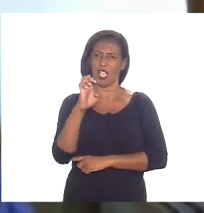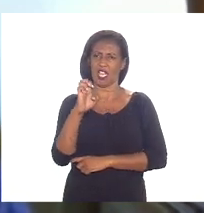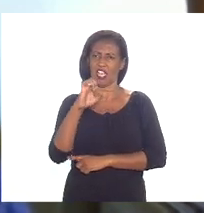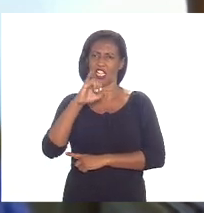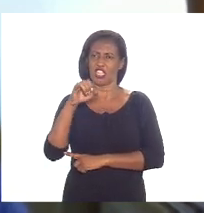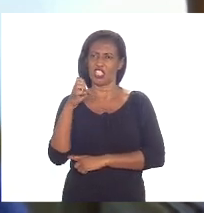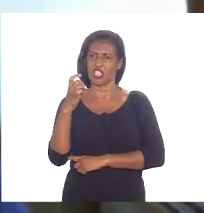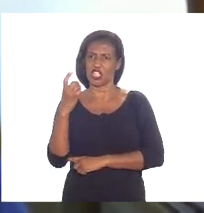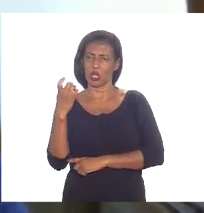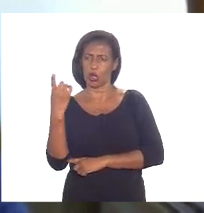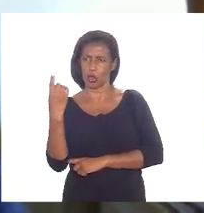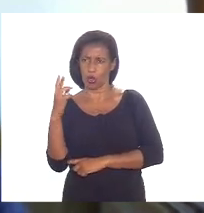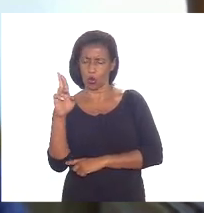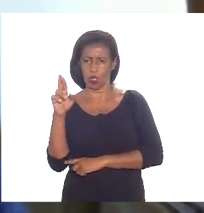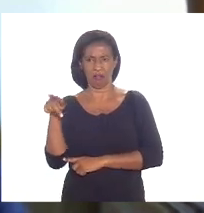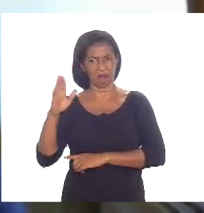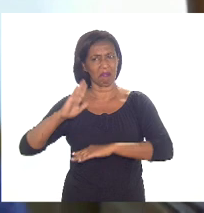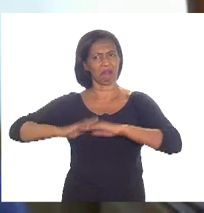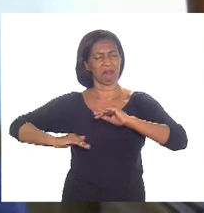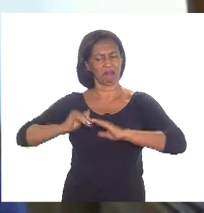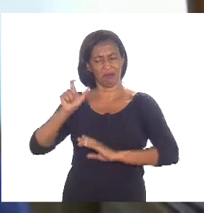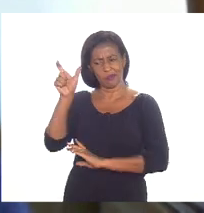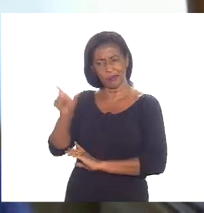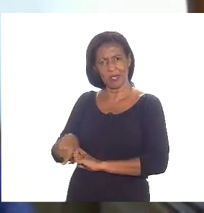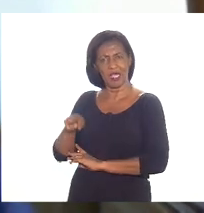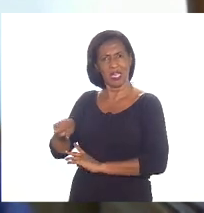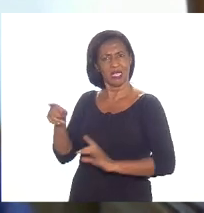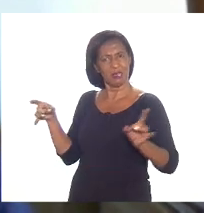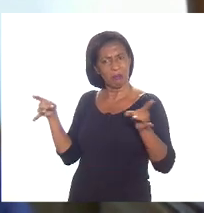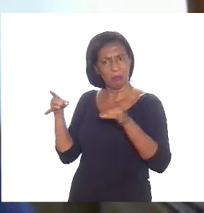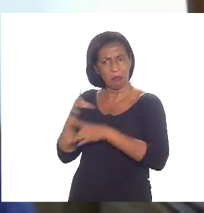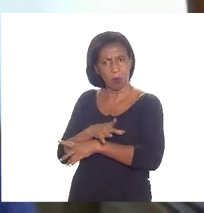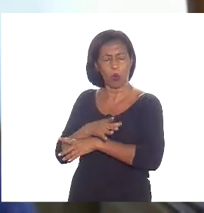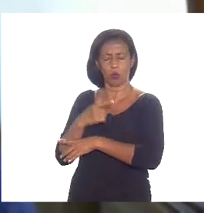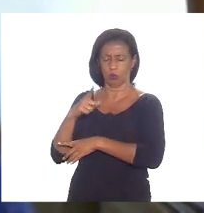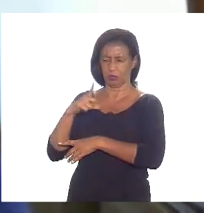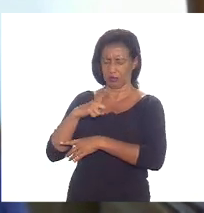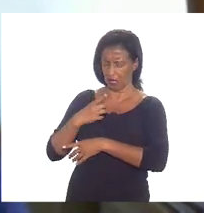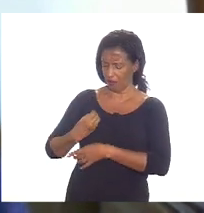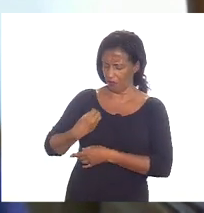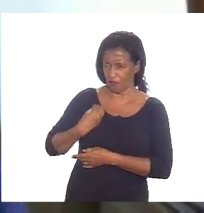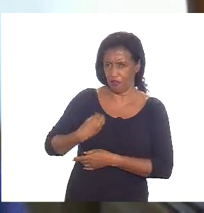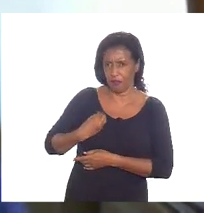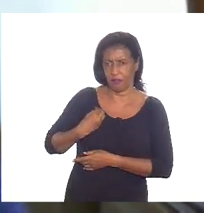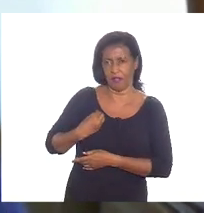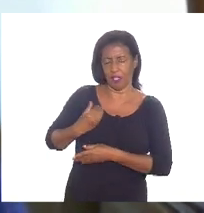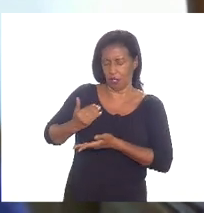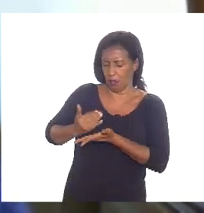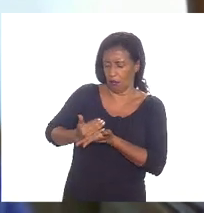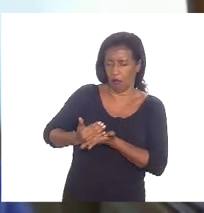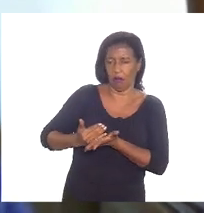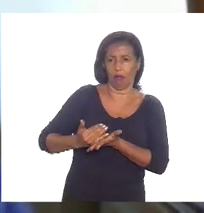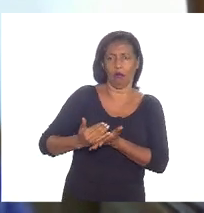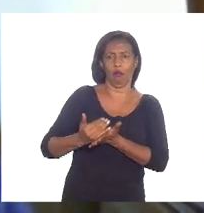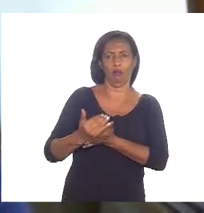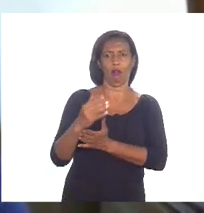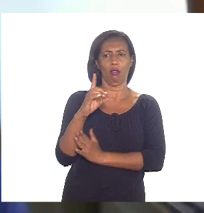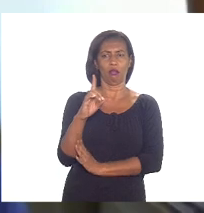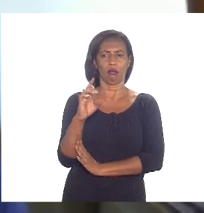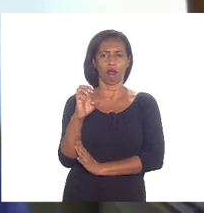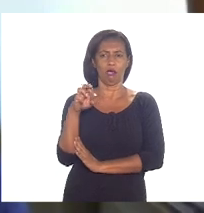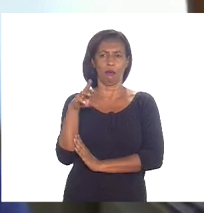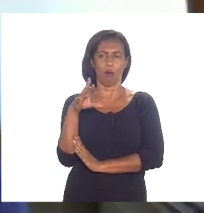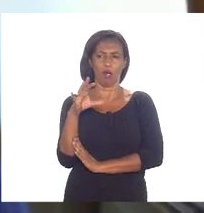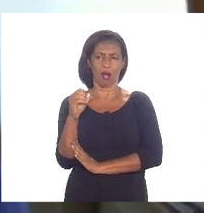do Rio de Janeiro. Então, a maturidade, a trajetória, os princípios democráticos, o